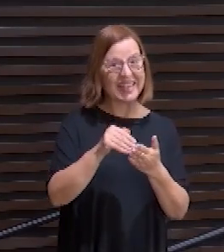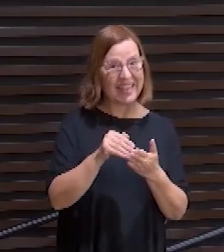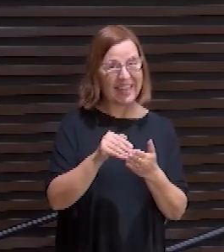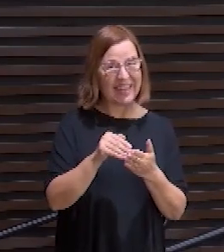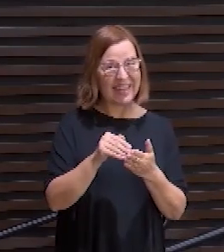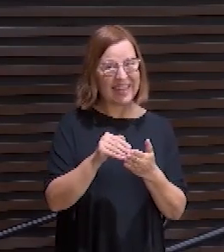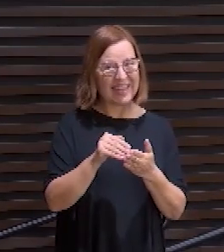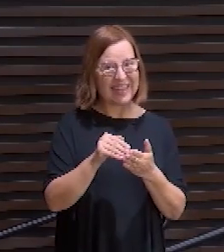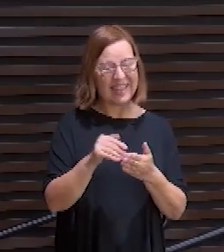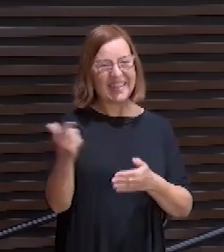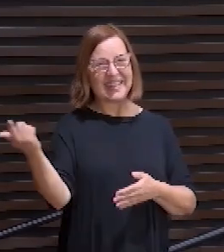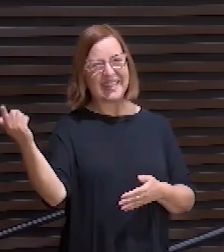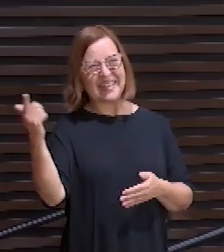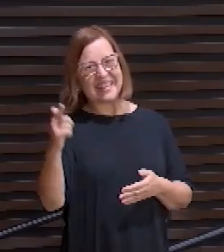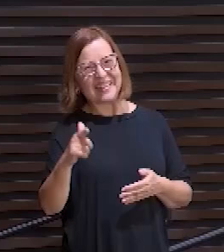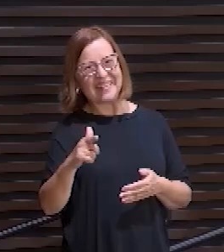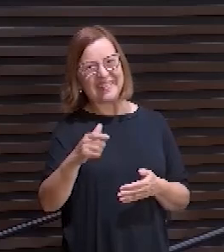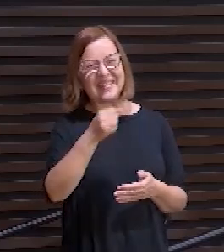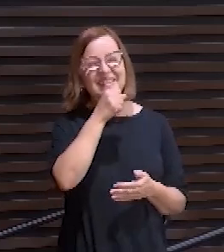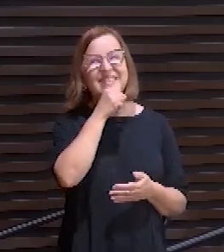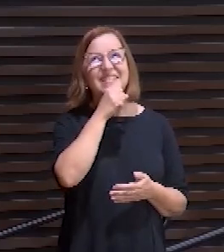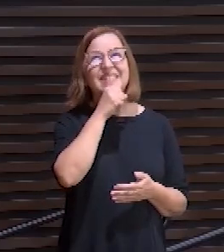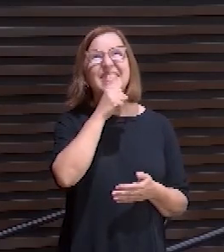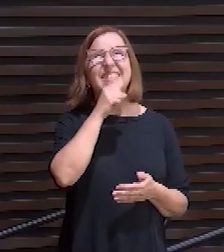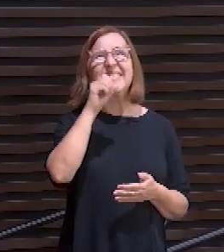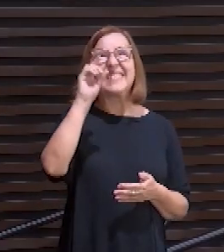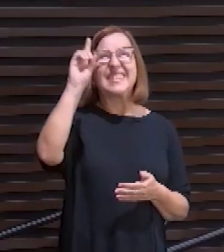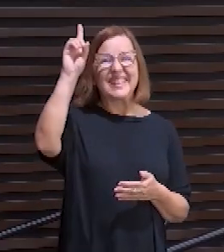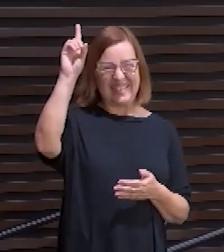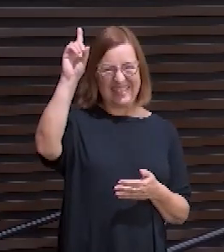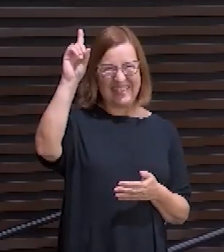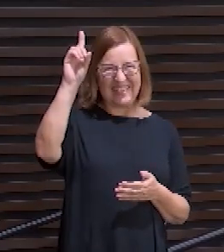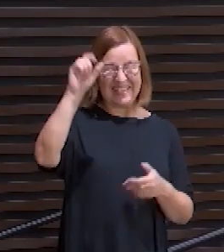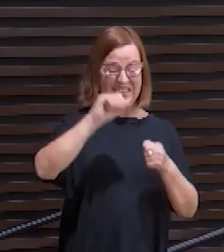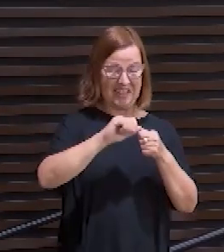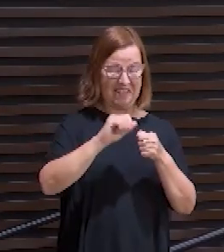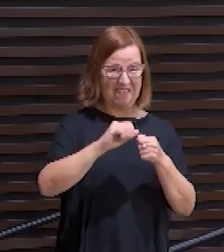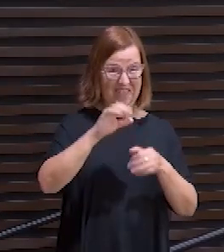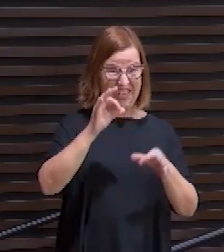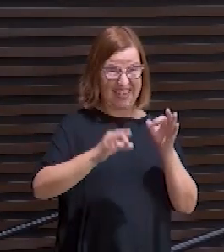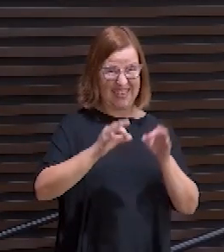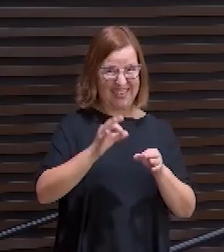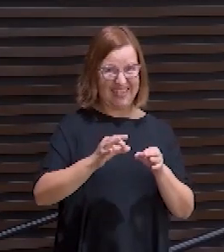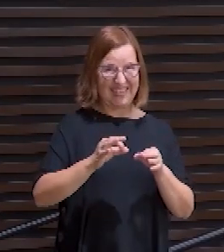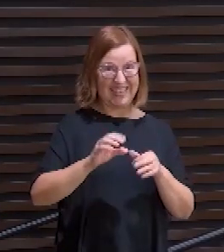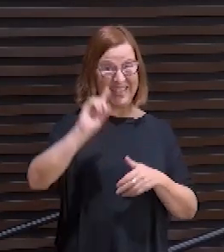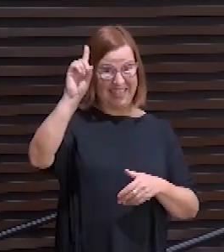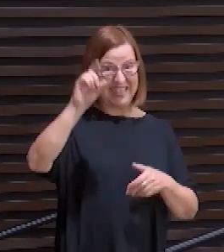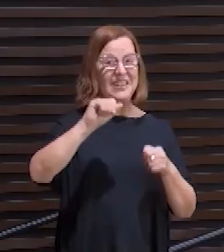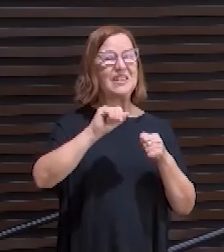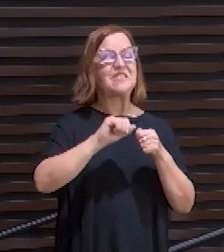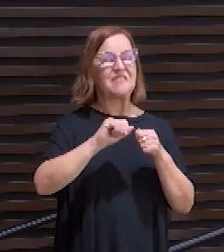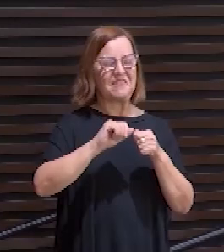venha o ancião de dias e faça justiça, e ele vai fazer. Vai fazer.